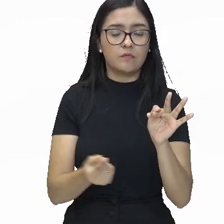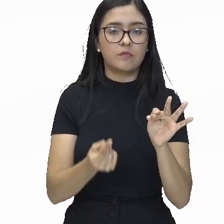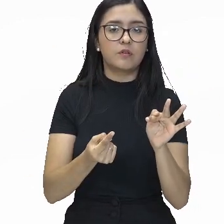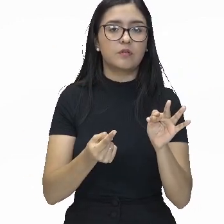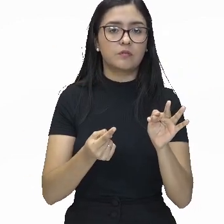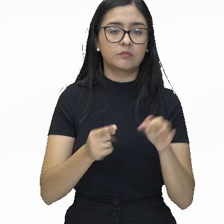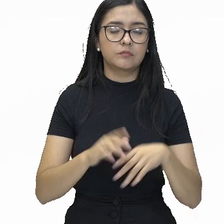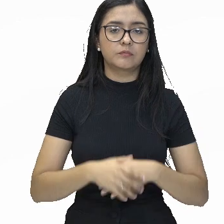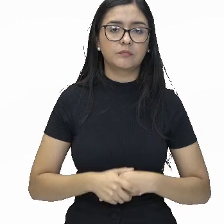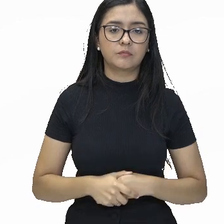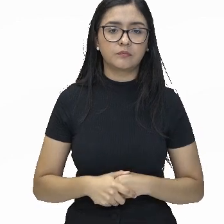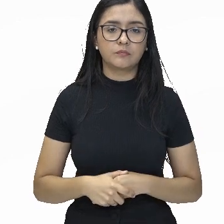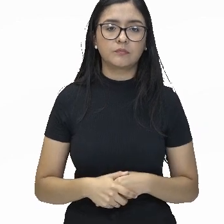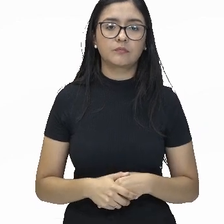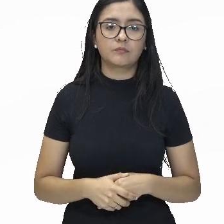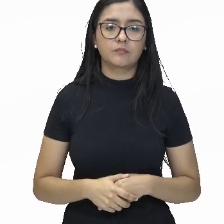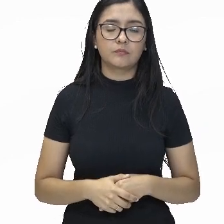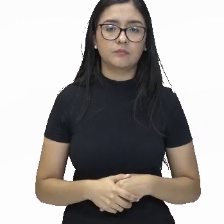São Paulo.